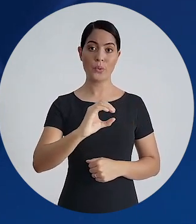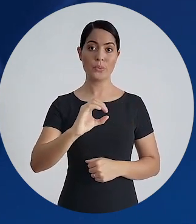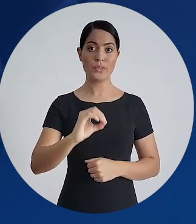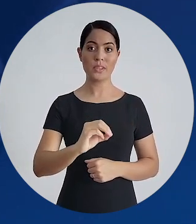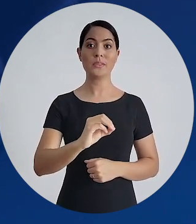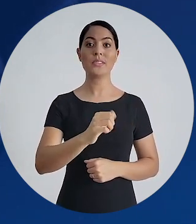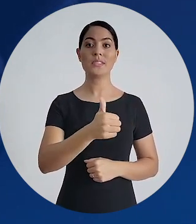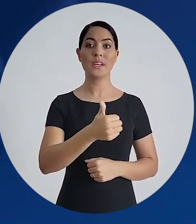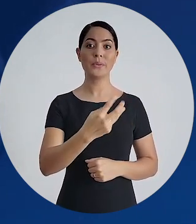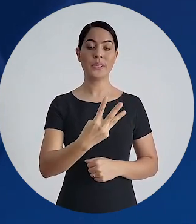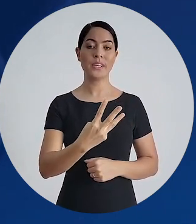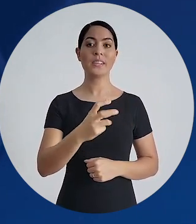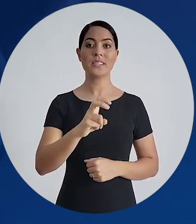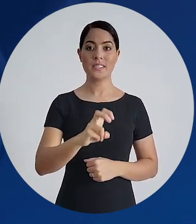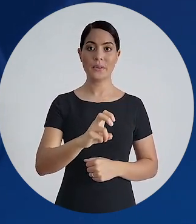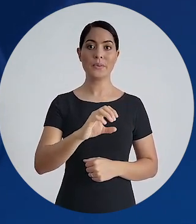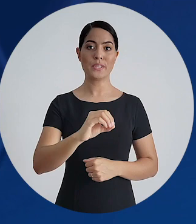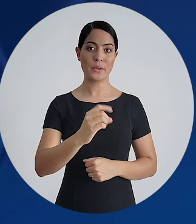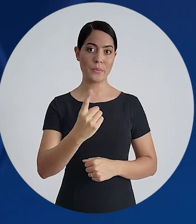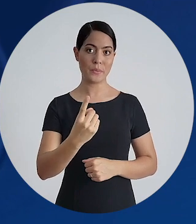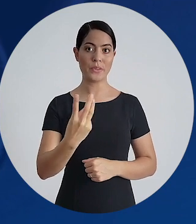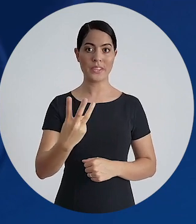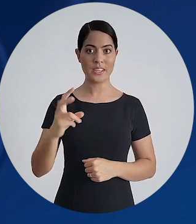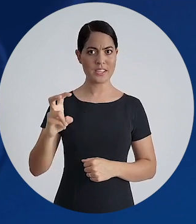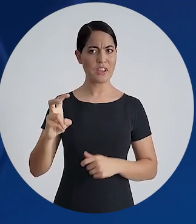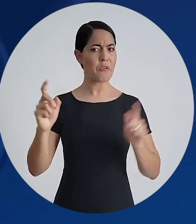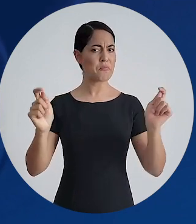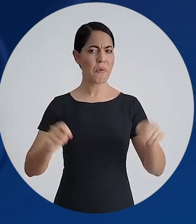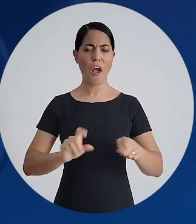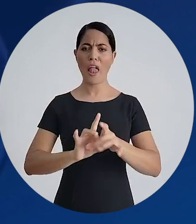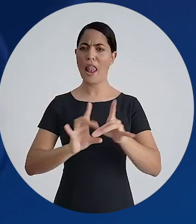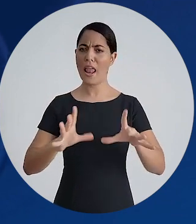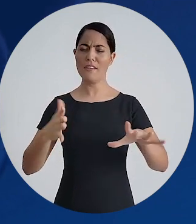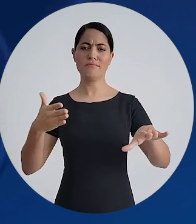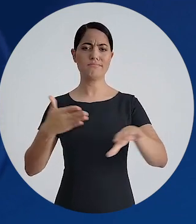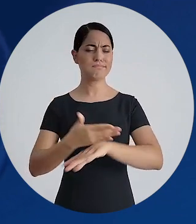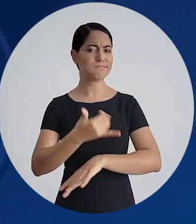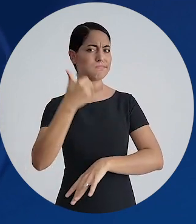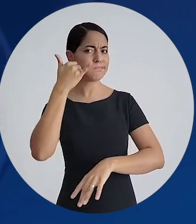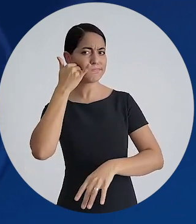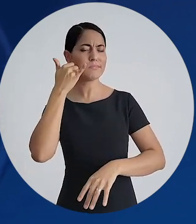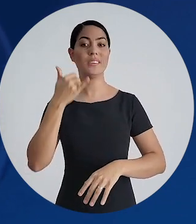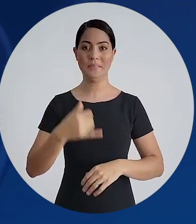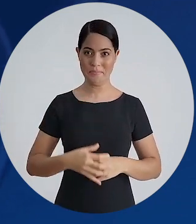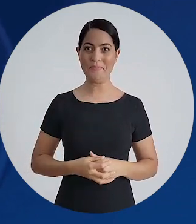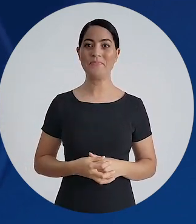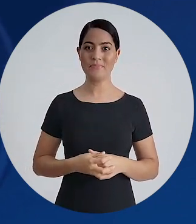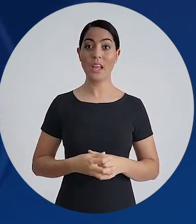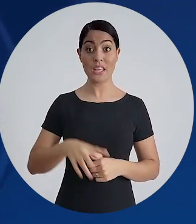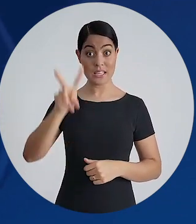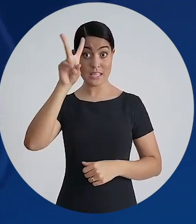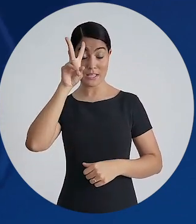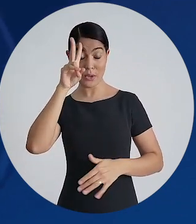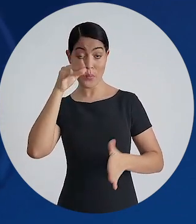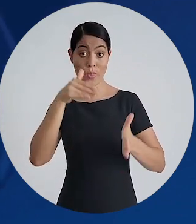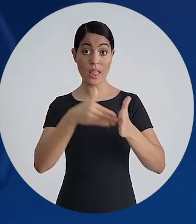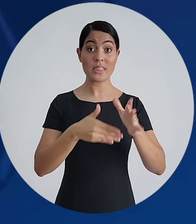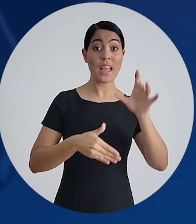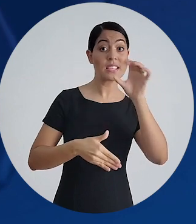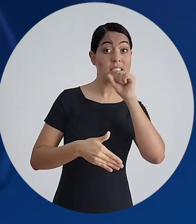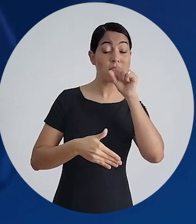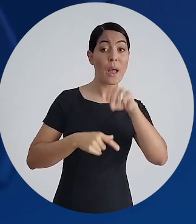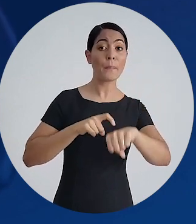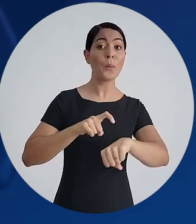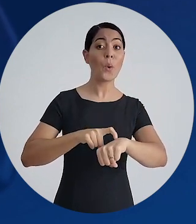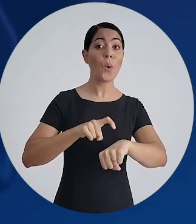0800 135 0135 já está ativo e pode ser utilizado de segunda a sábado, das